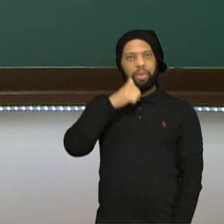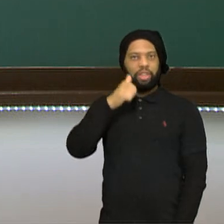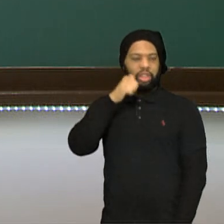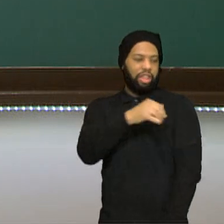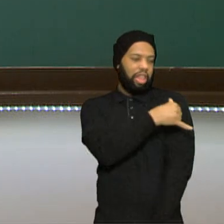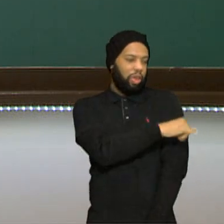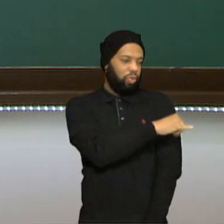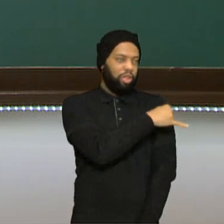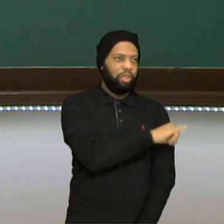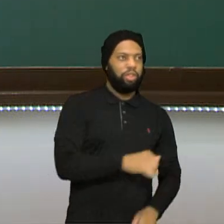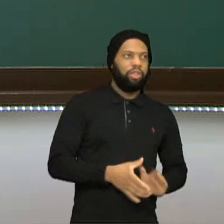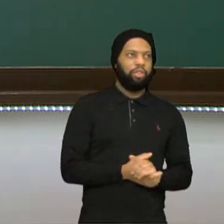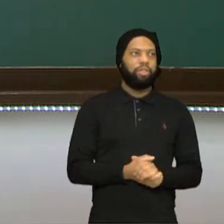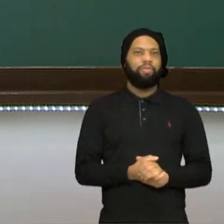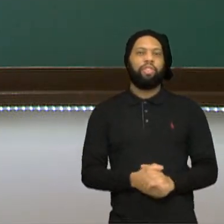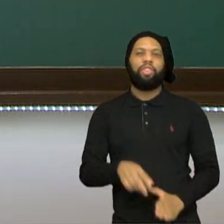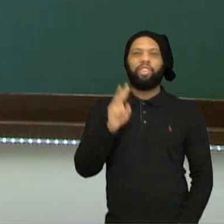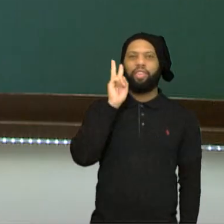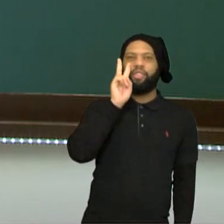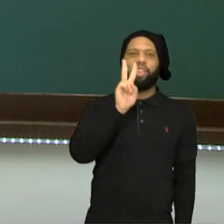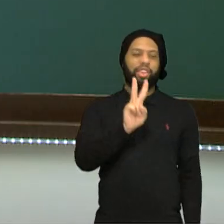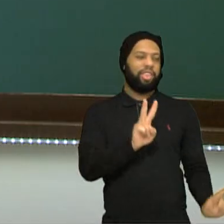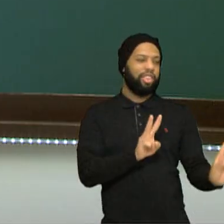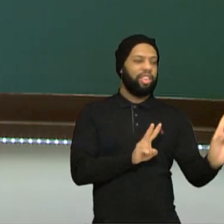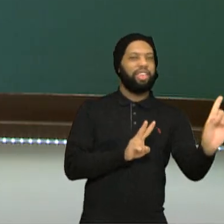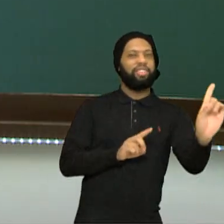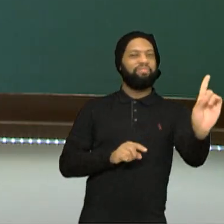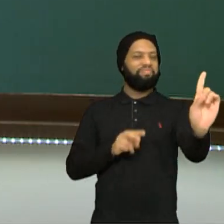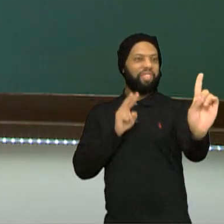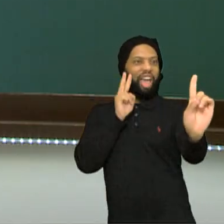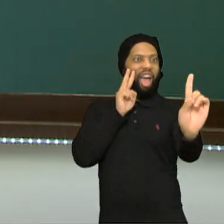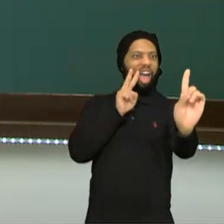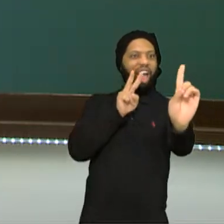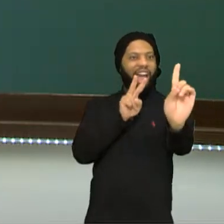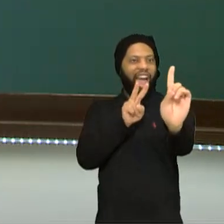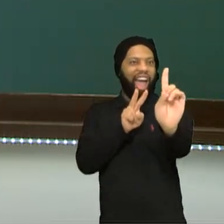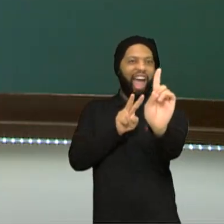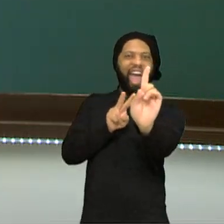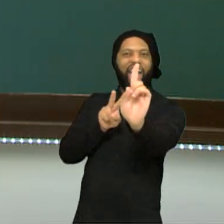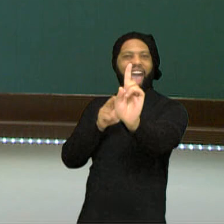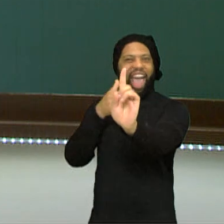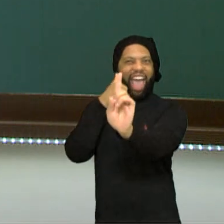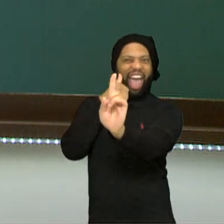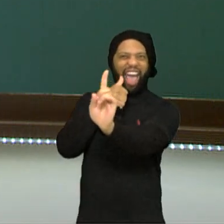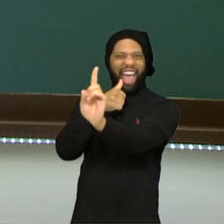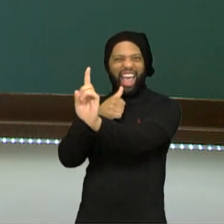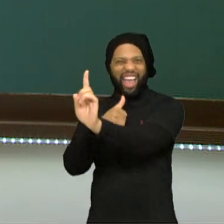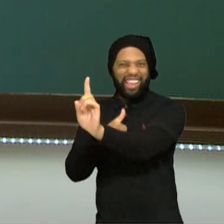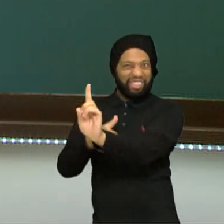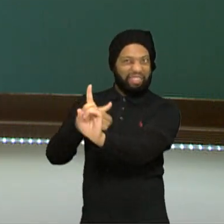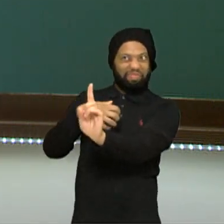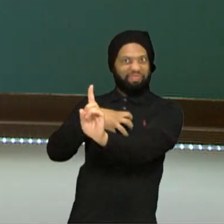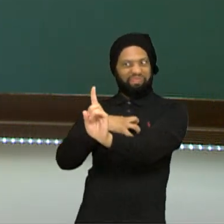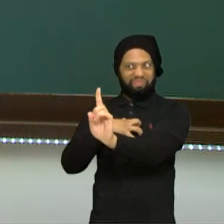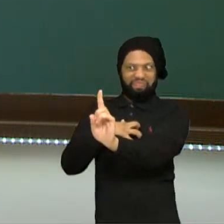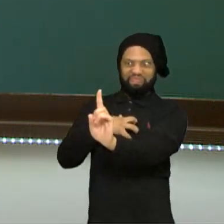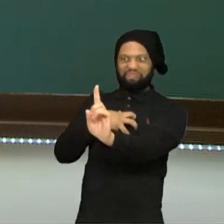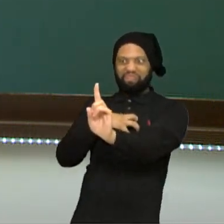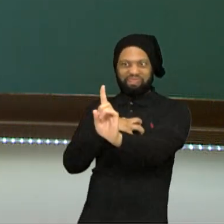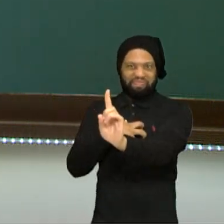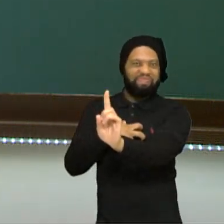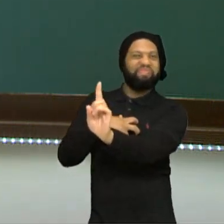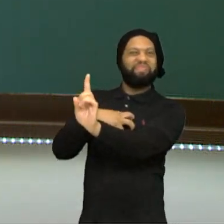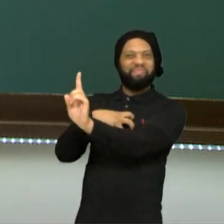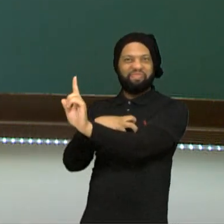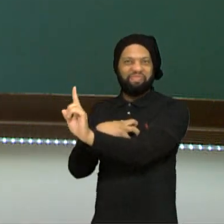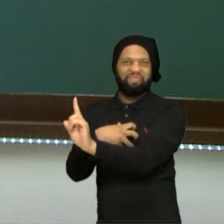lá? Olha que coisa mais linda, mais cheia de graça, é ela, menina que vem e que